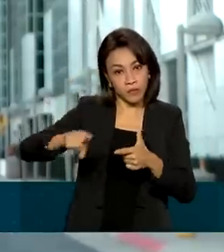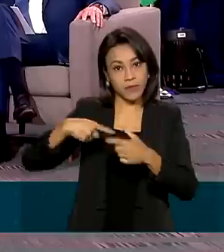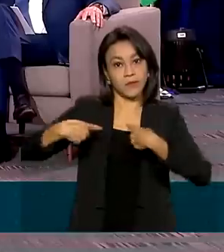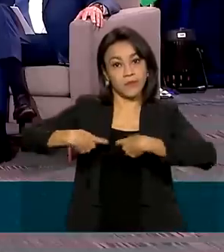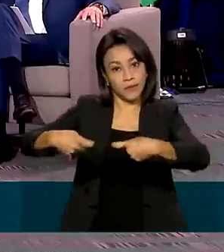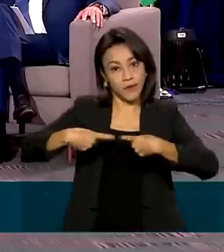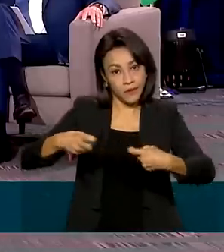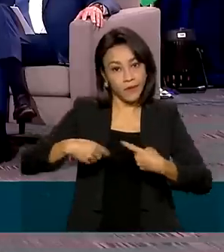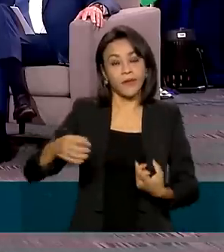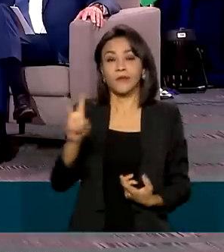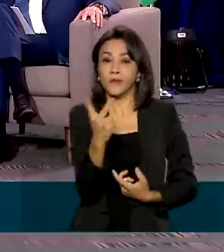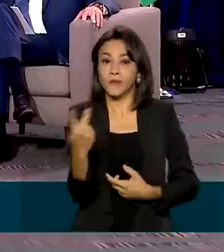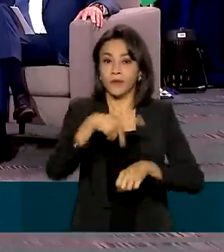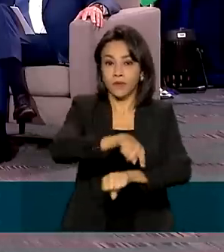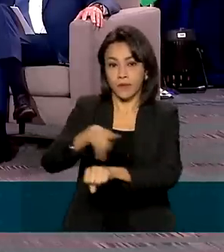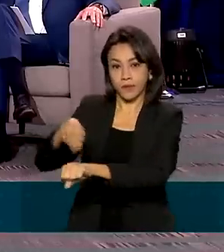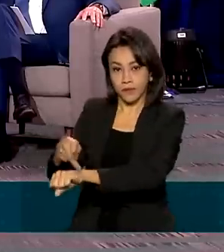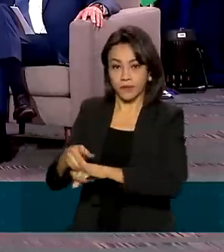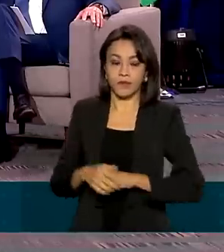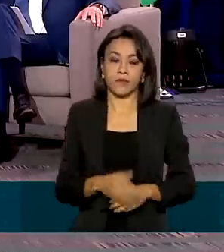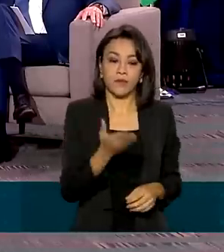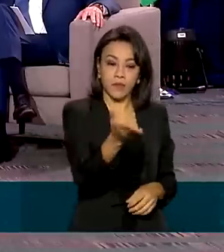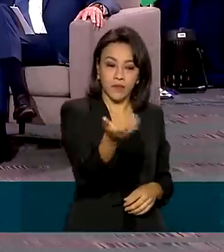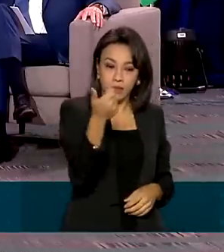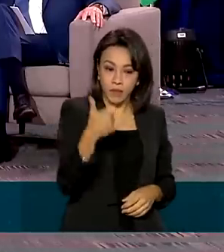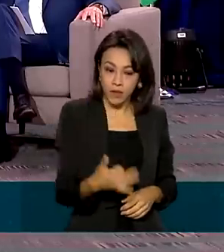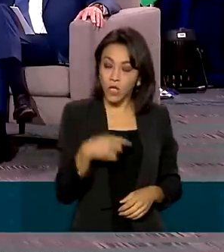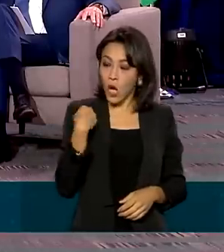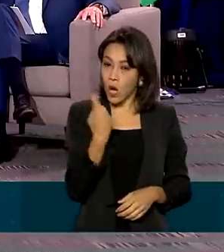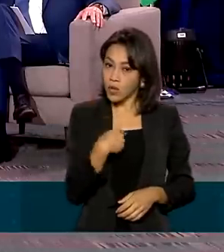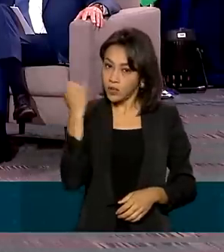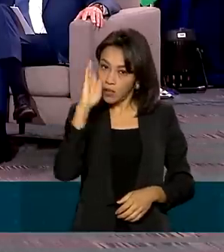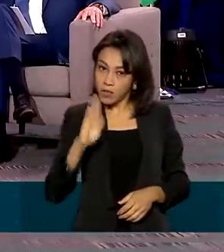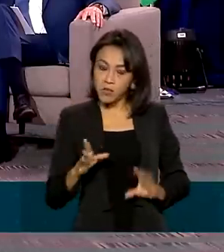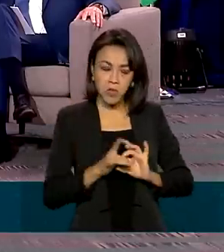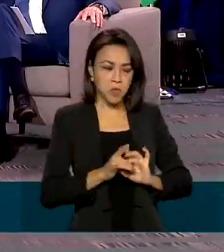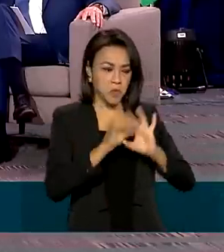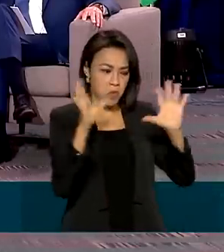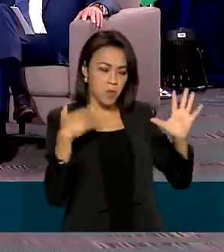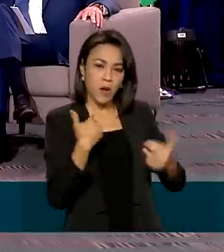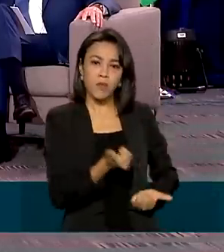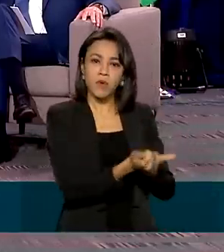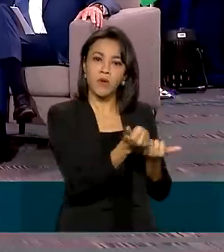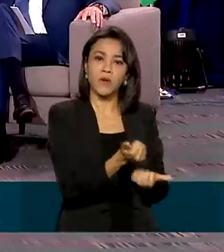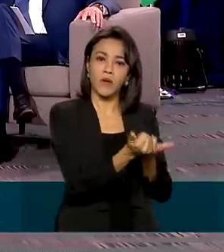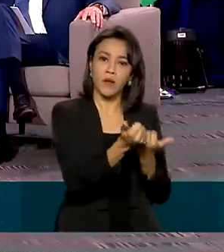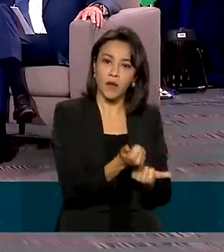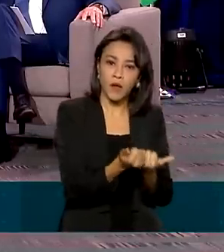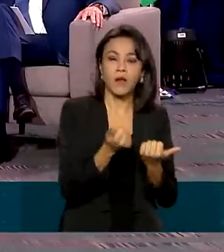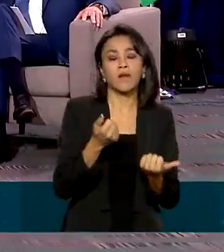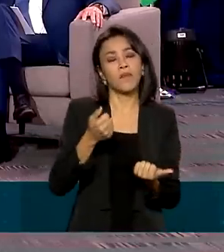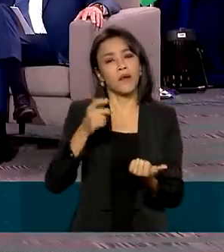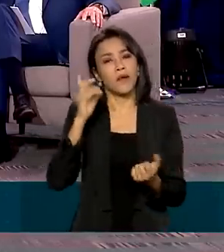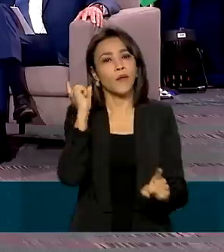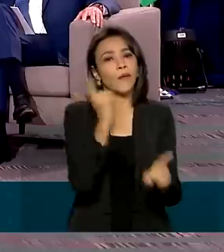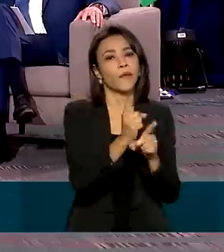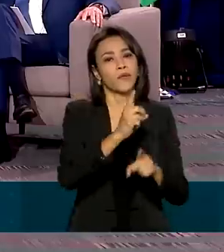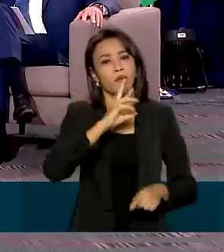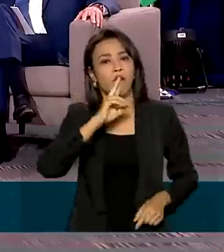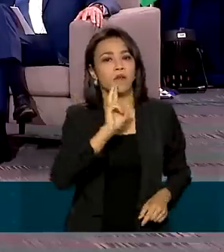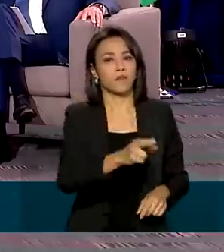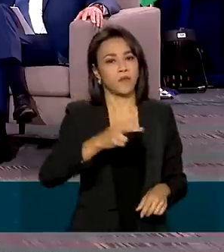Ucrânia. Estamos à disposição para colaborar na construção de uma saída